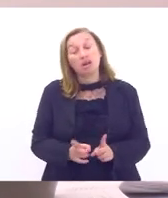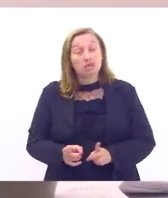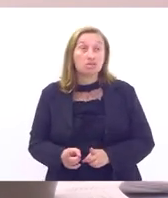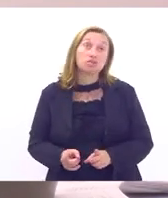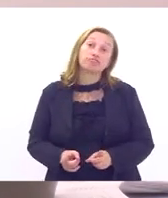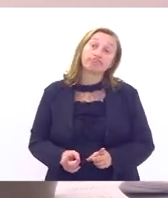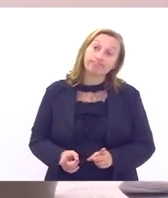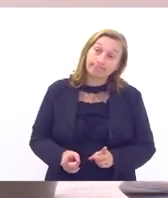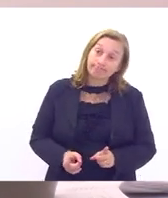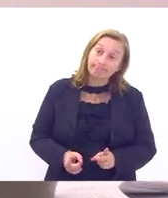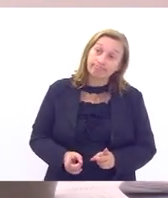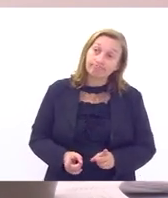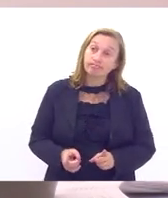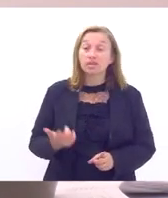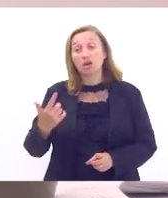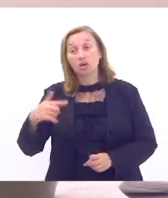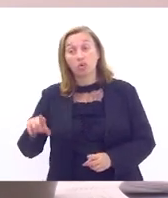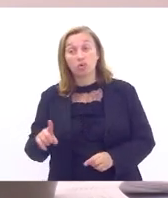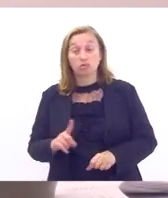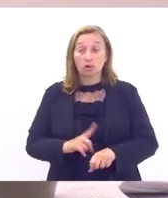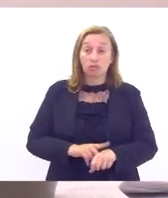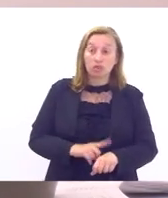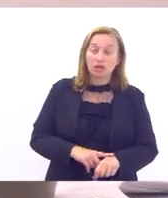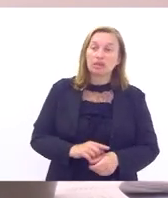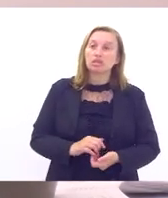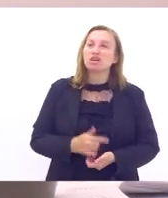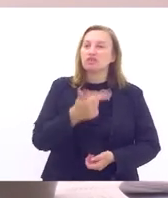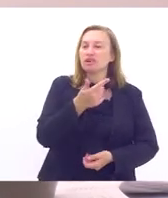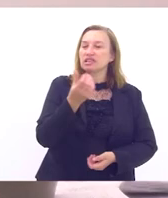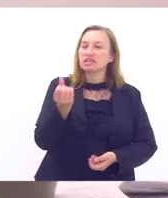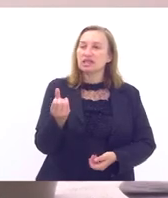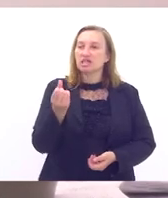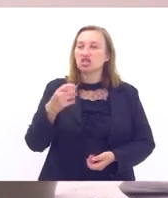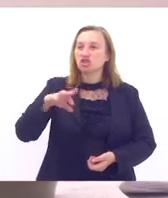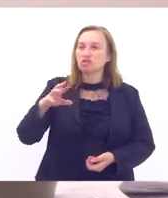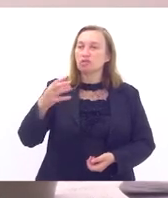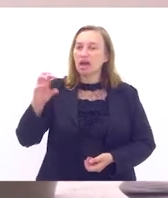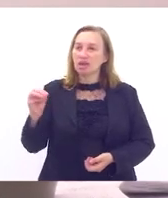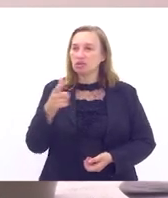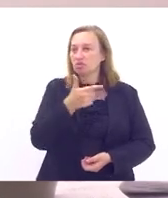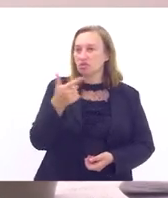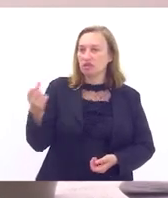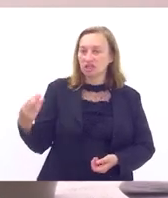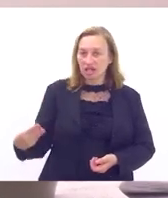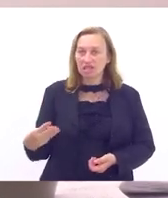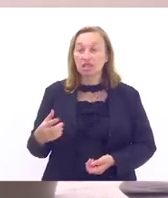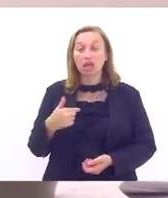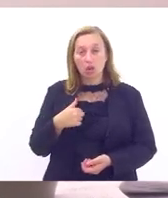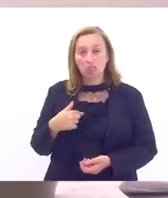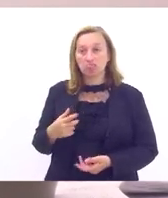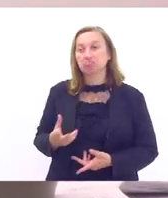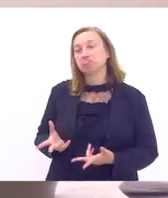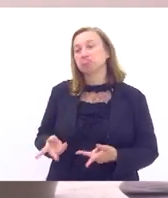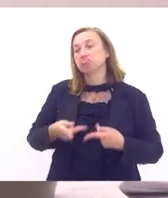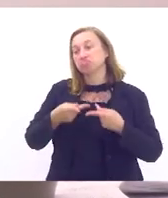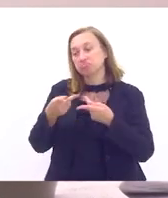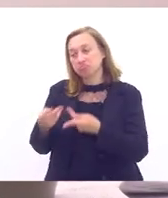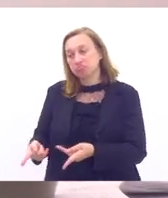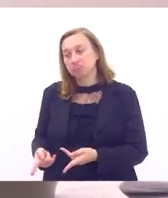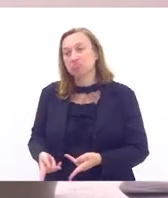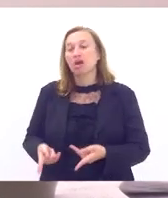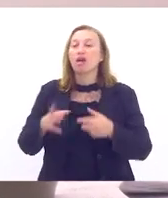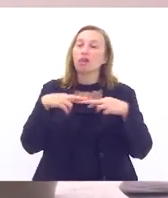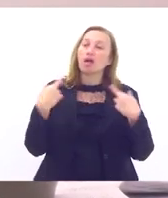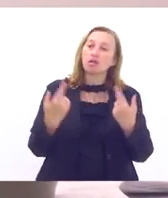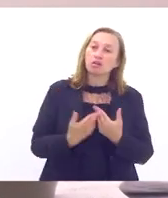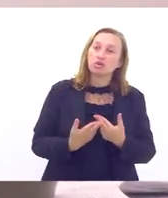é um capítulo à parte. Em 6 de março de 2023, eu, pessoalmente, fui à reunião de instalação